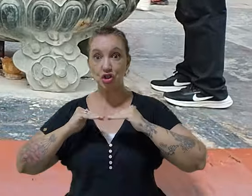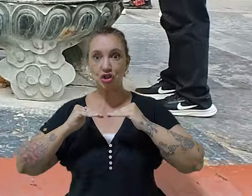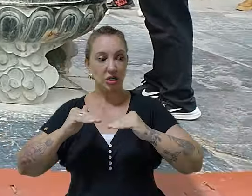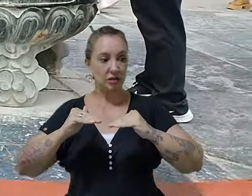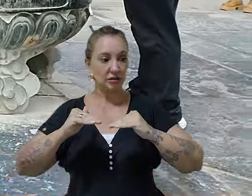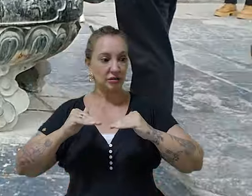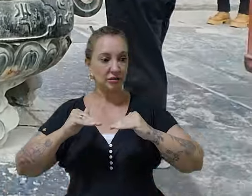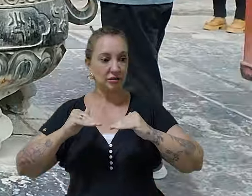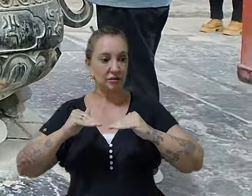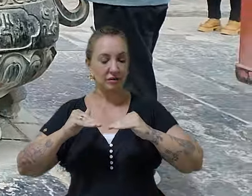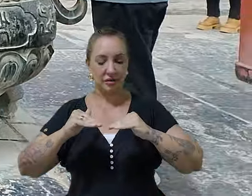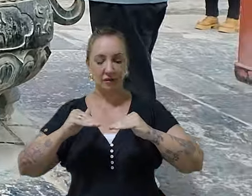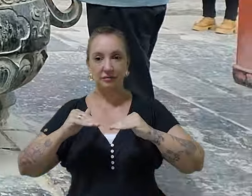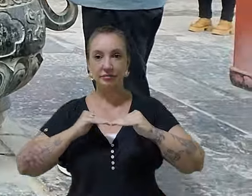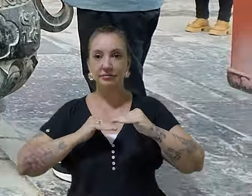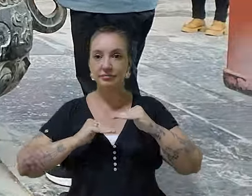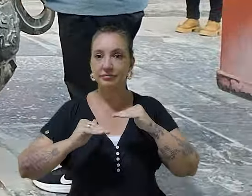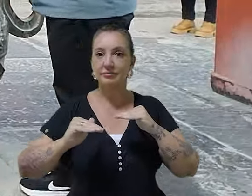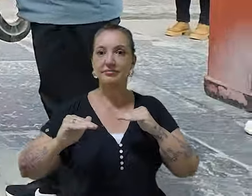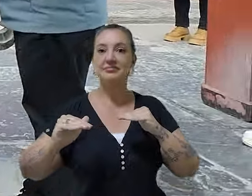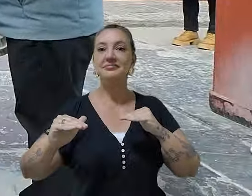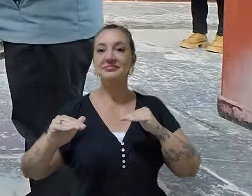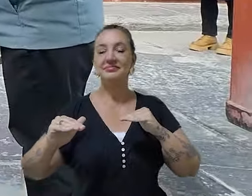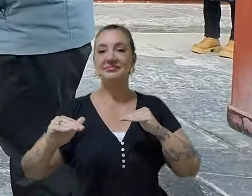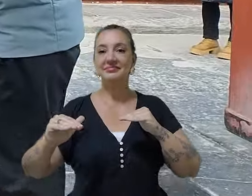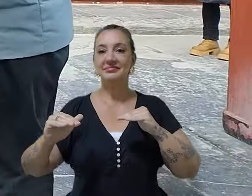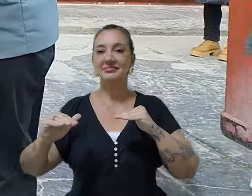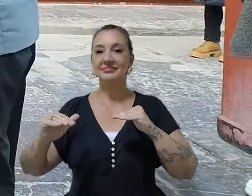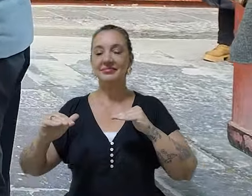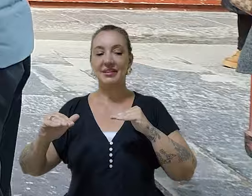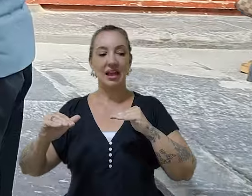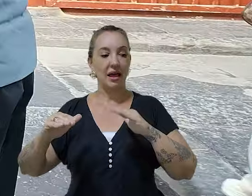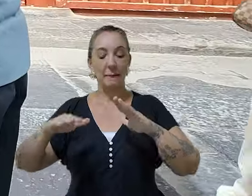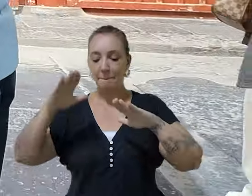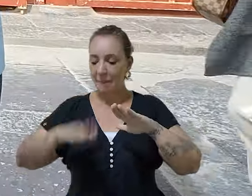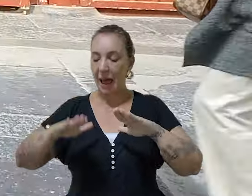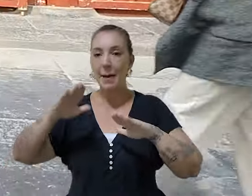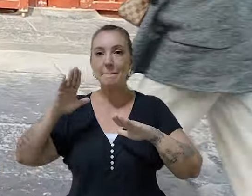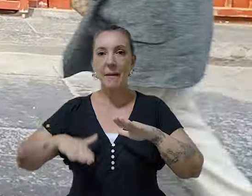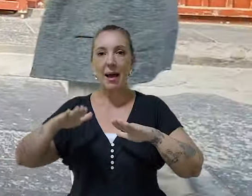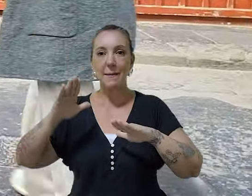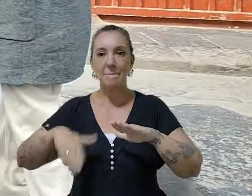fica com a intervenção, evidentemente, dessa batida de pé.